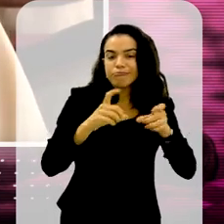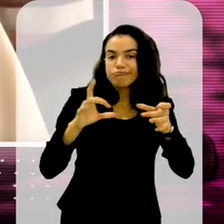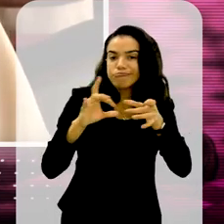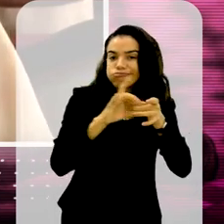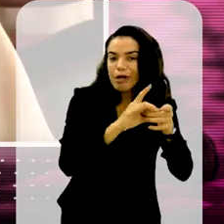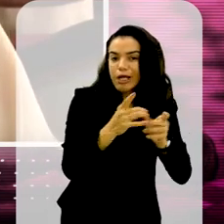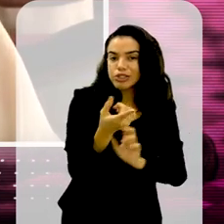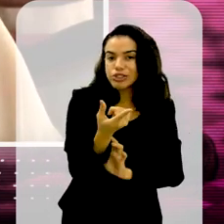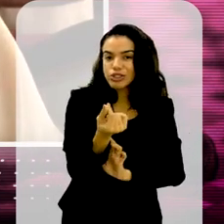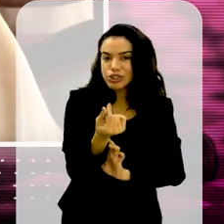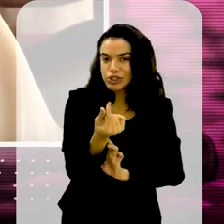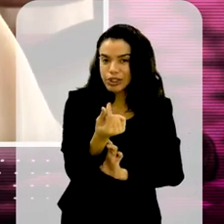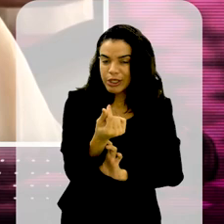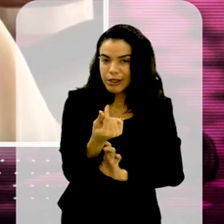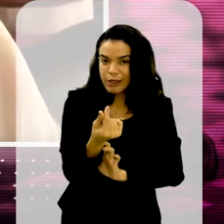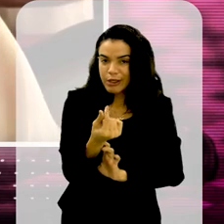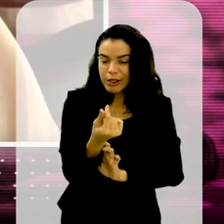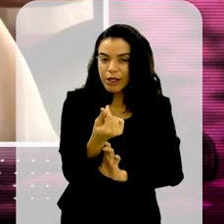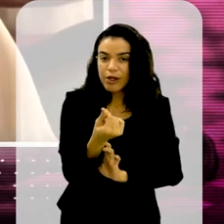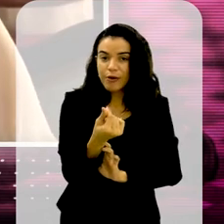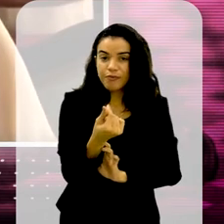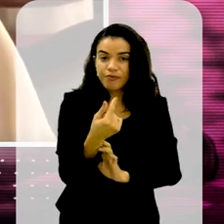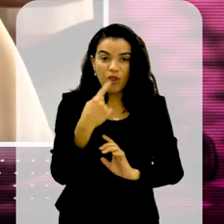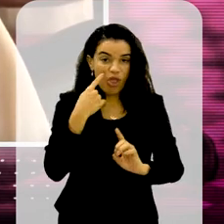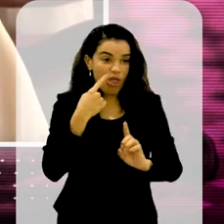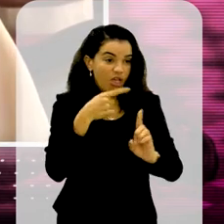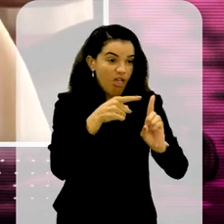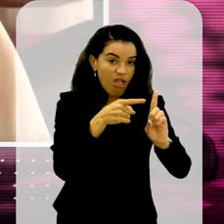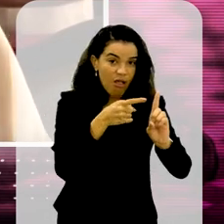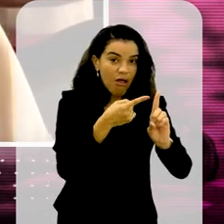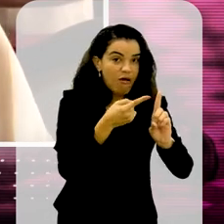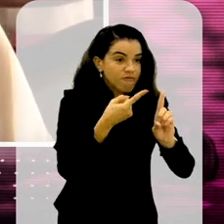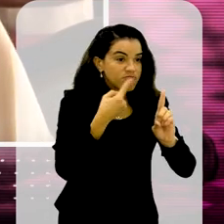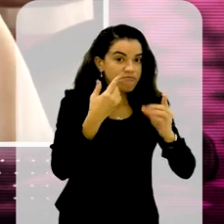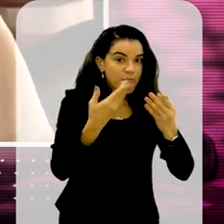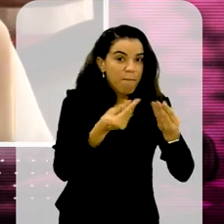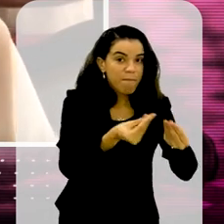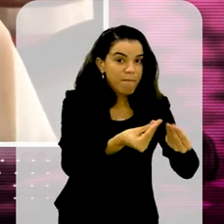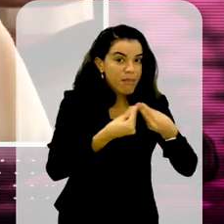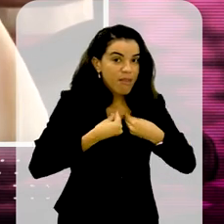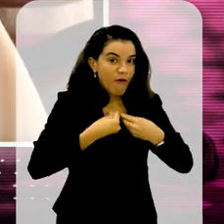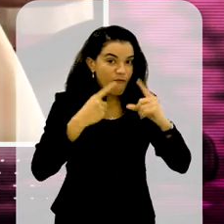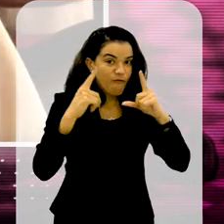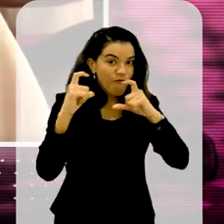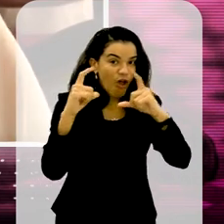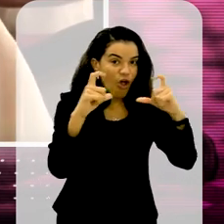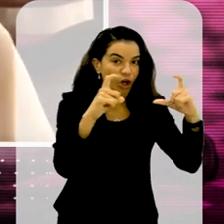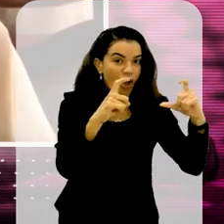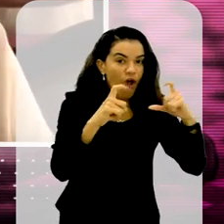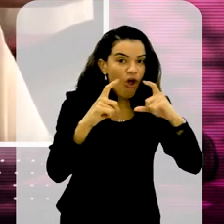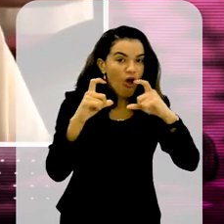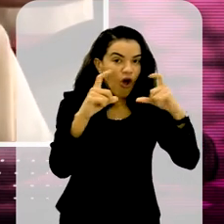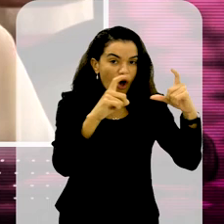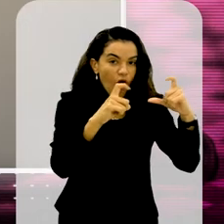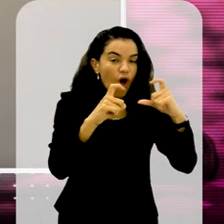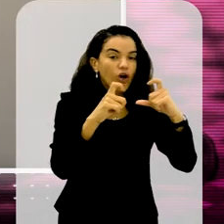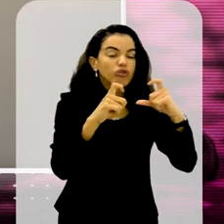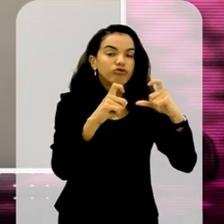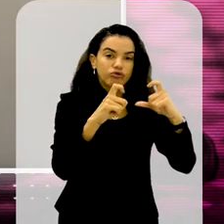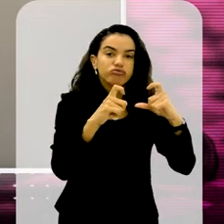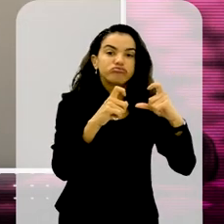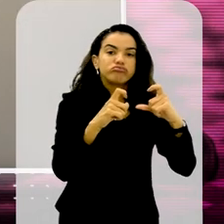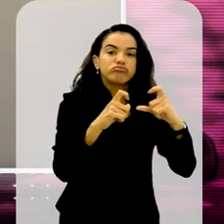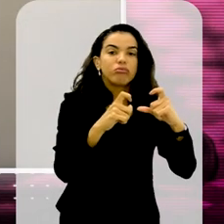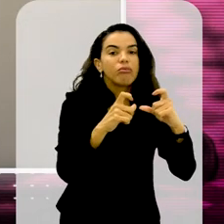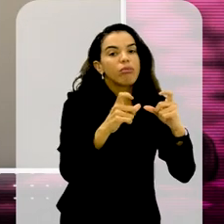nada mais é do que aquela ameaça de divulgação de fotos nuas, geralmente das mulheres.